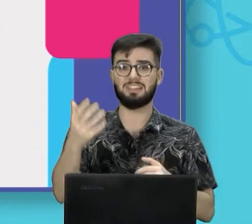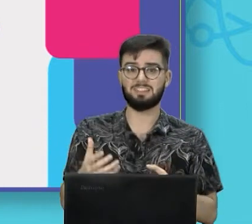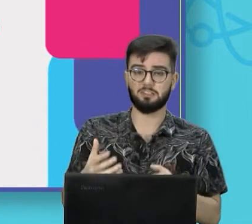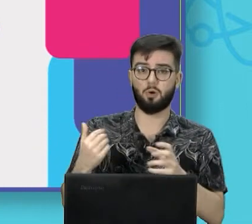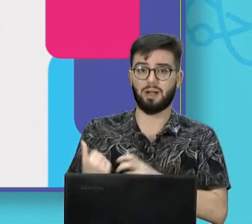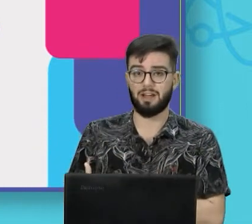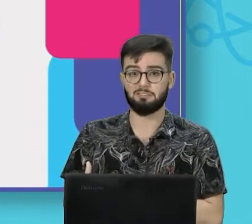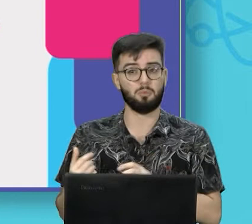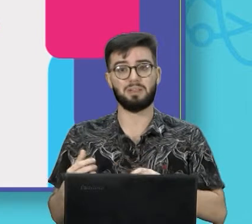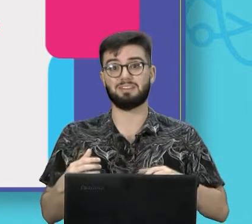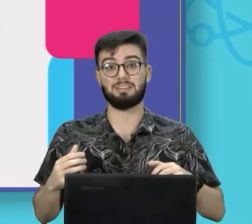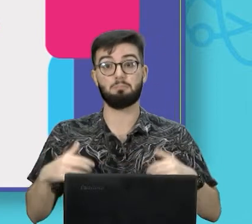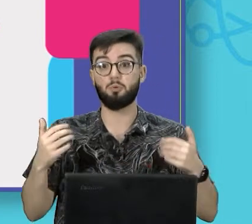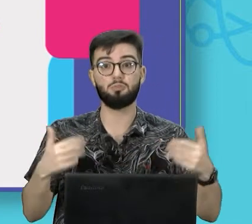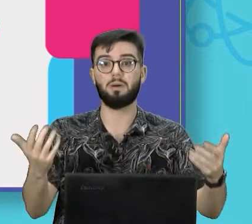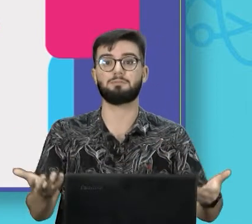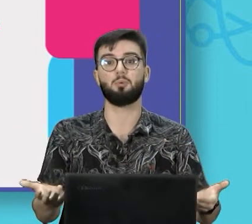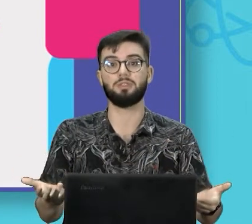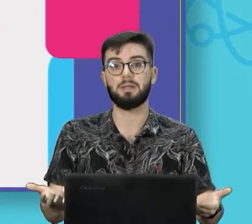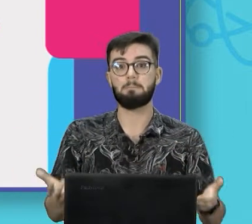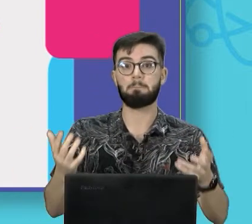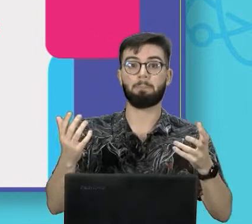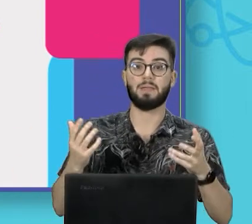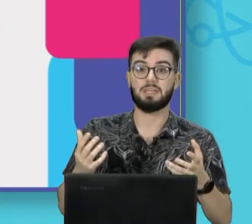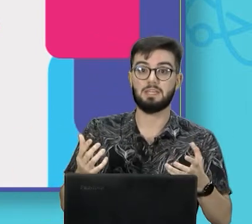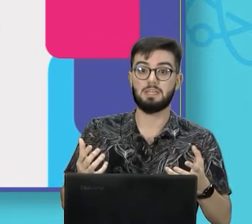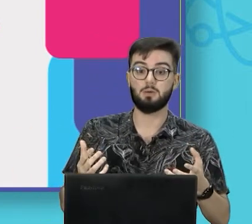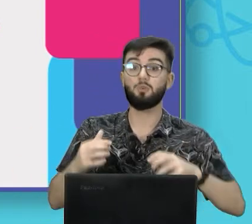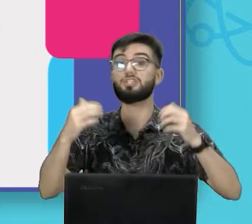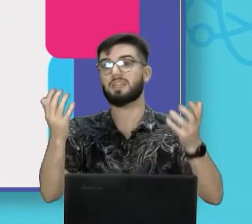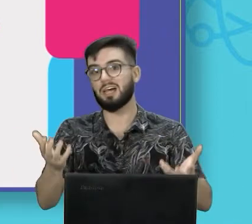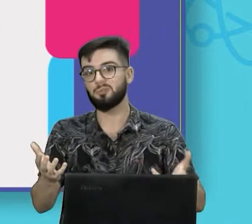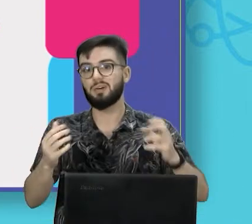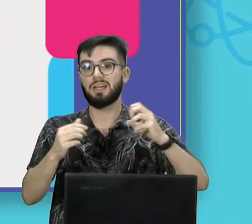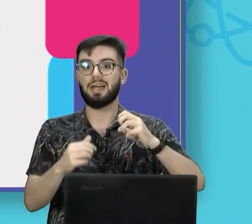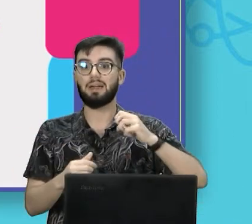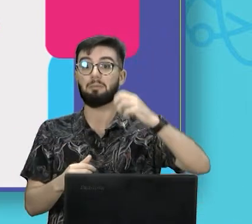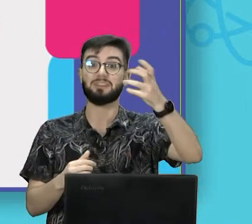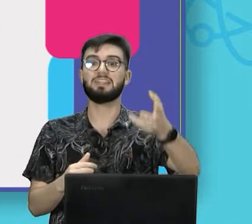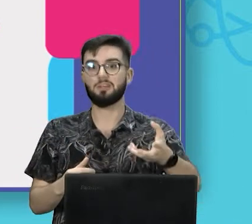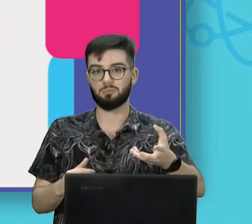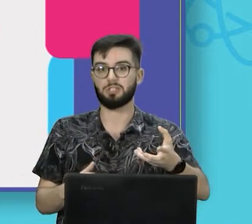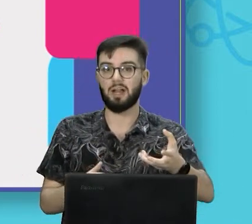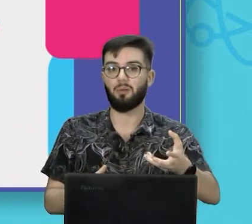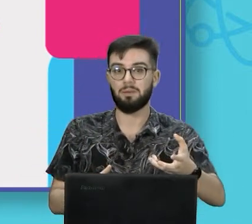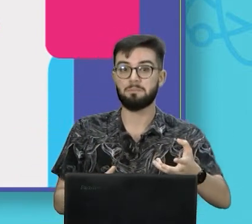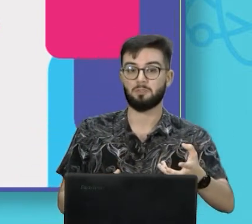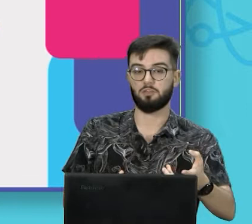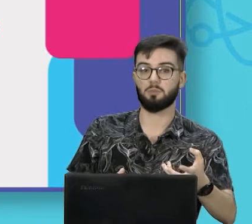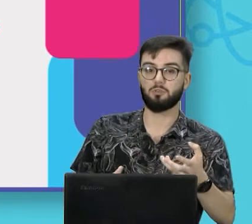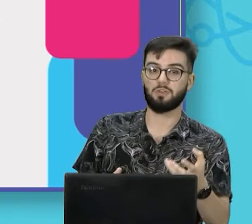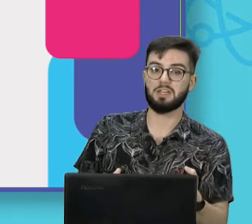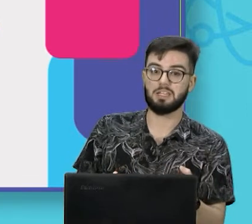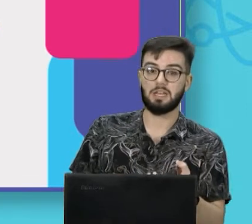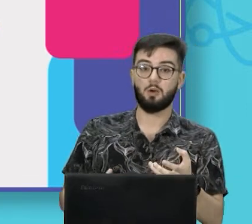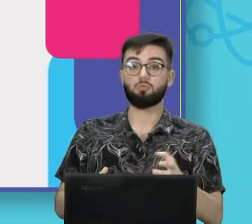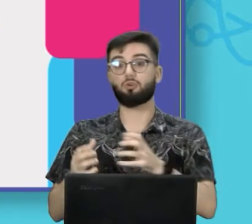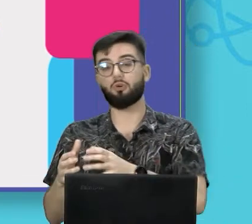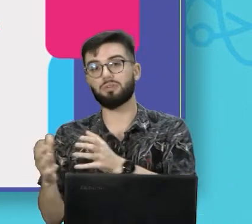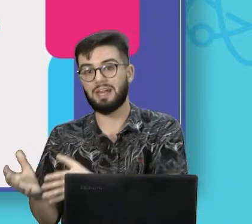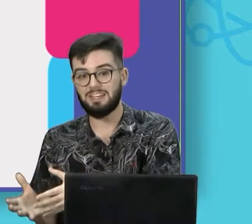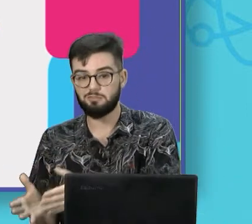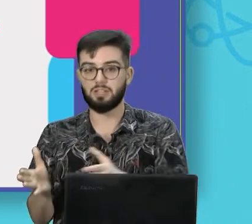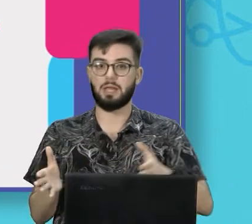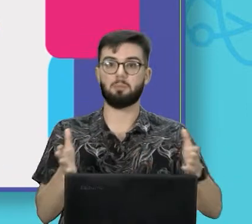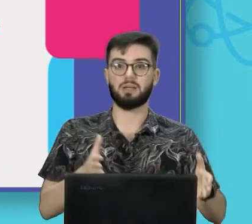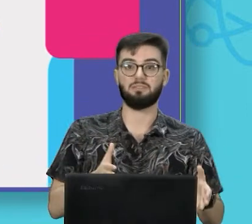justamente essas elites locais vão começar a ter muito mais poder que o estado brasileiro no geral né Nós vamos ver que